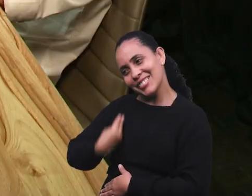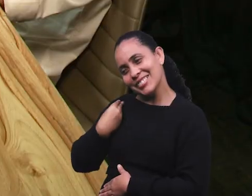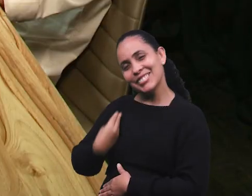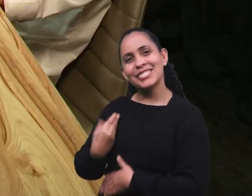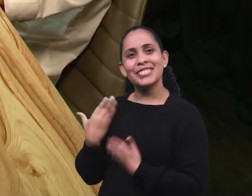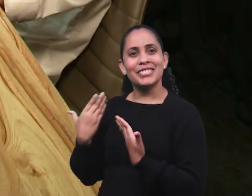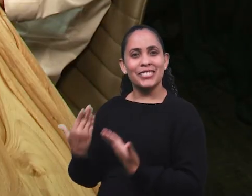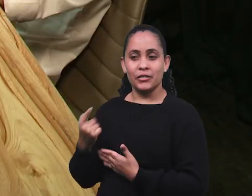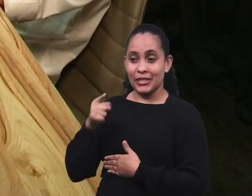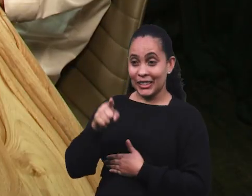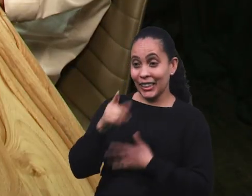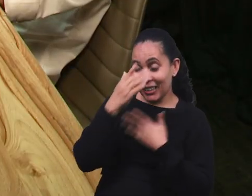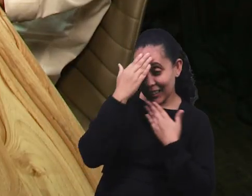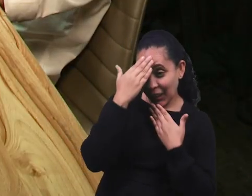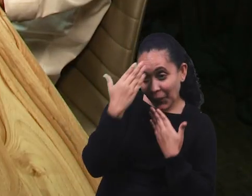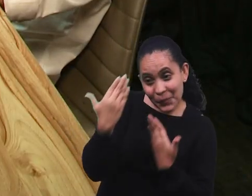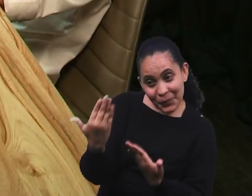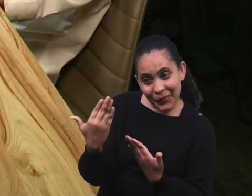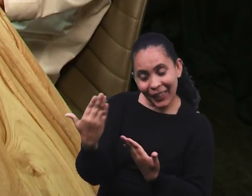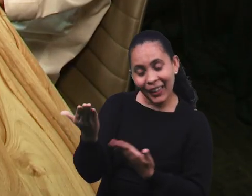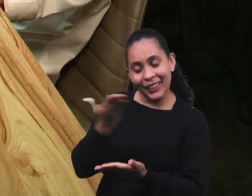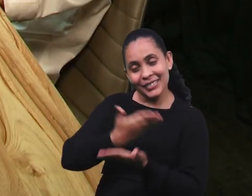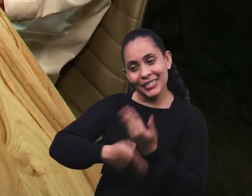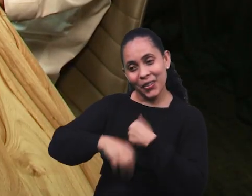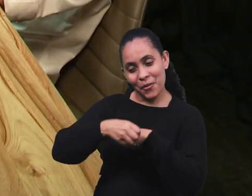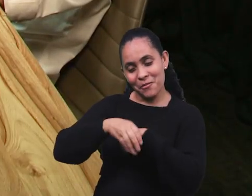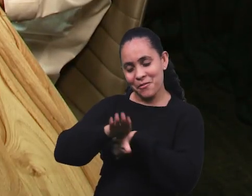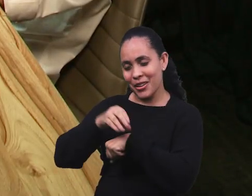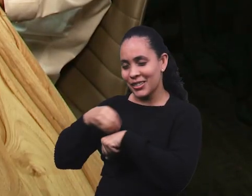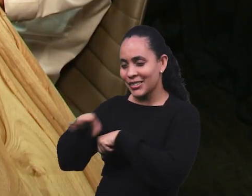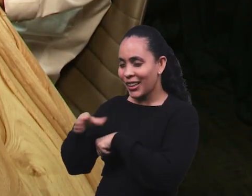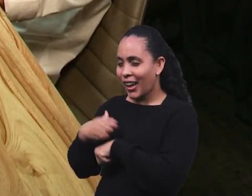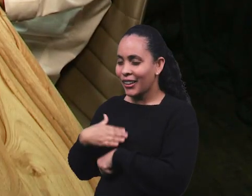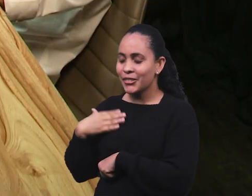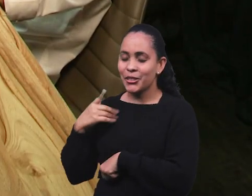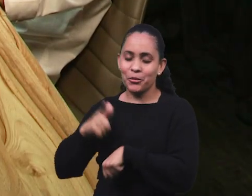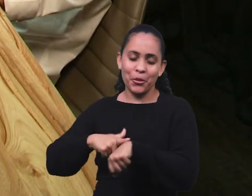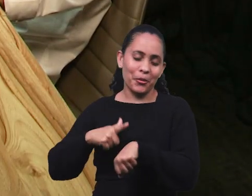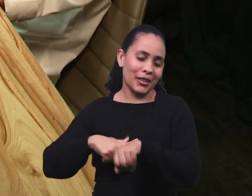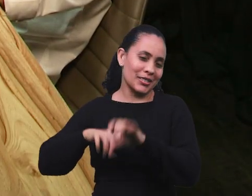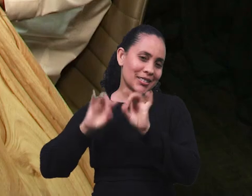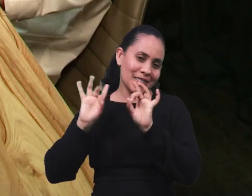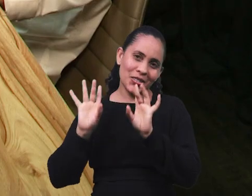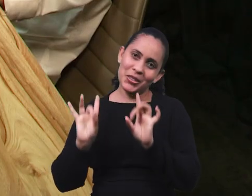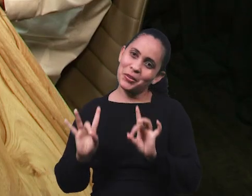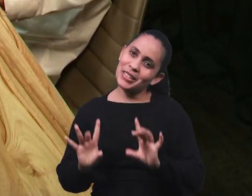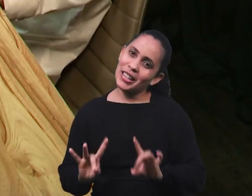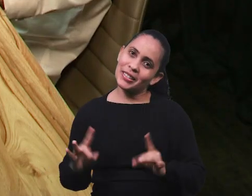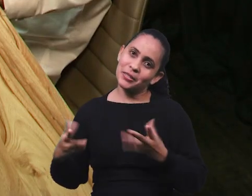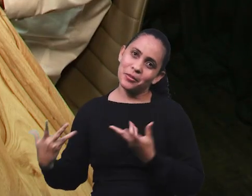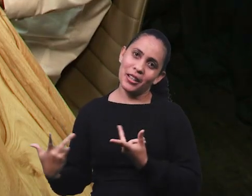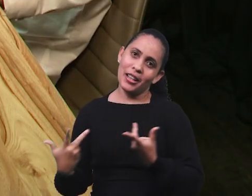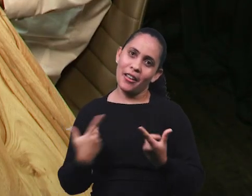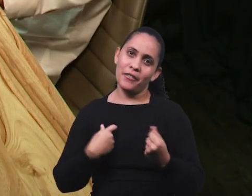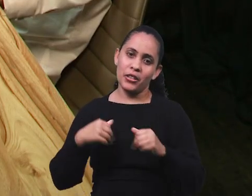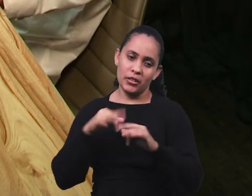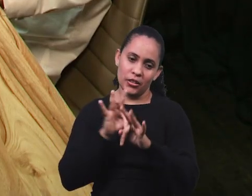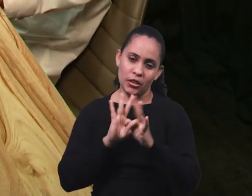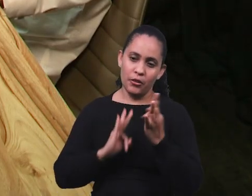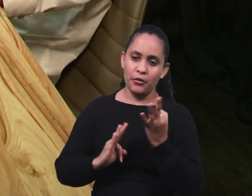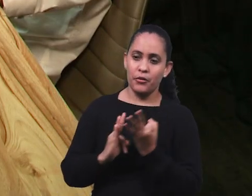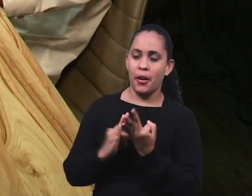obrigada por você ter vindo. Você também, Elisa, por terem compartilhado conosco esses momentos, né,